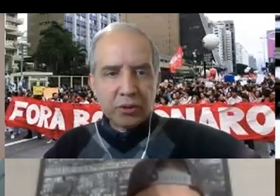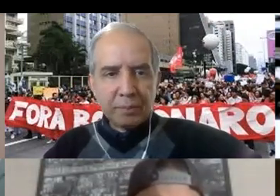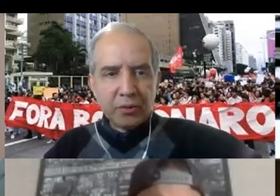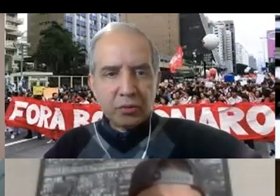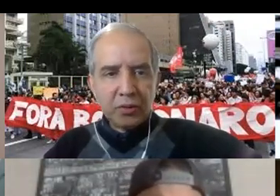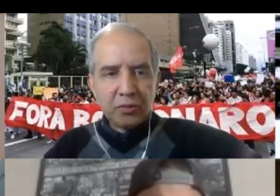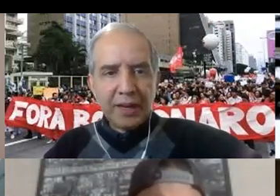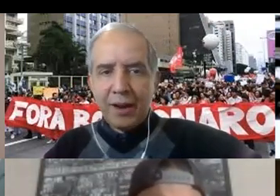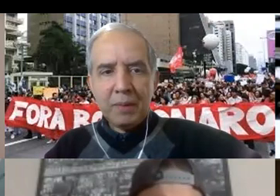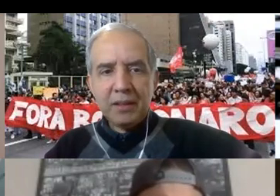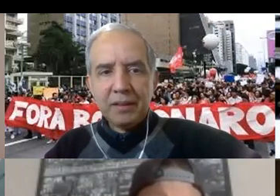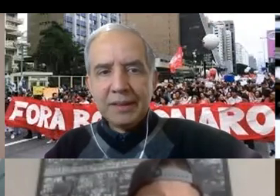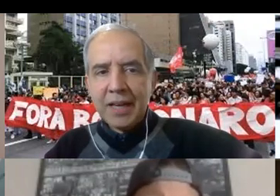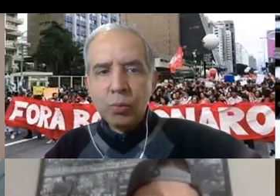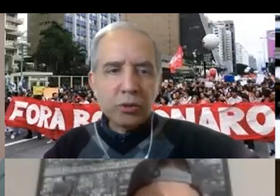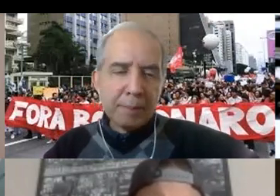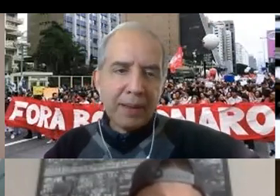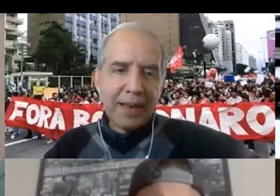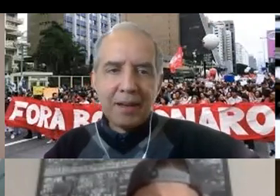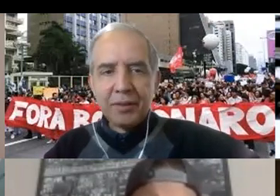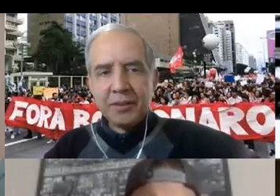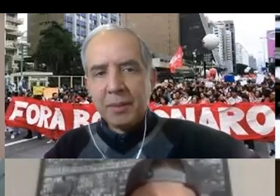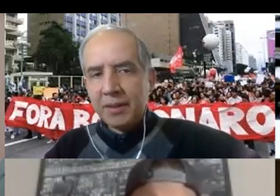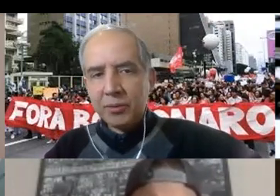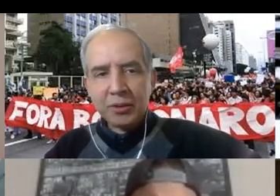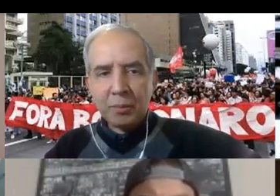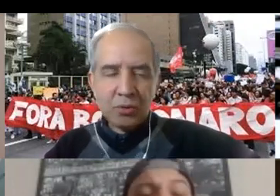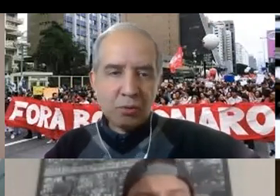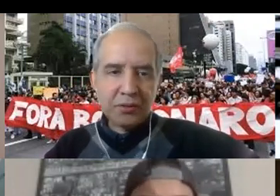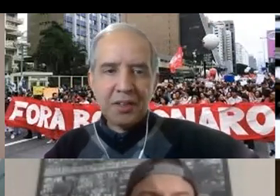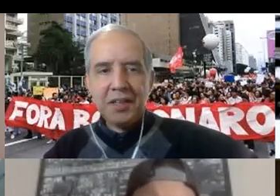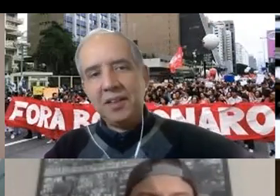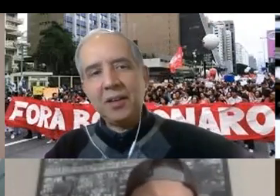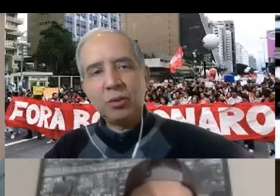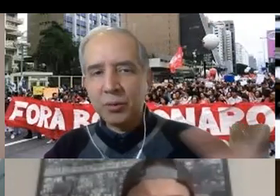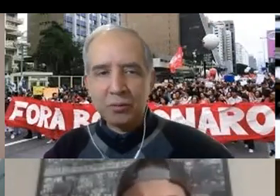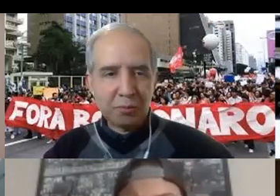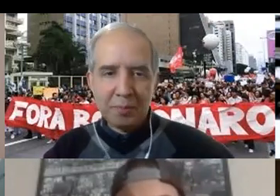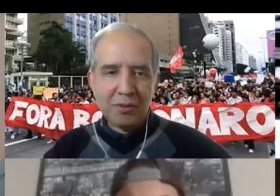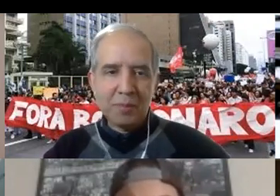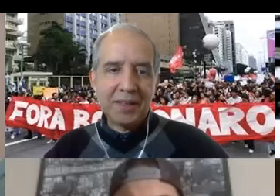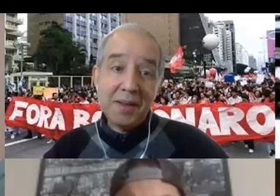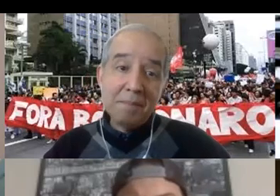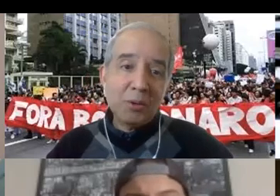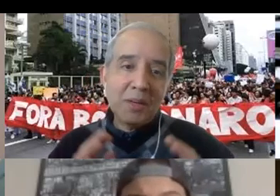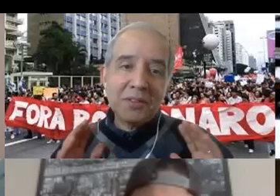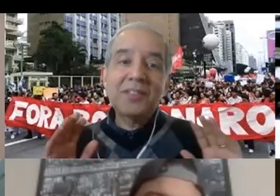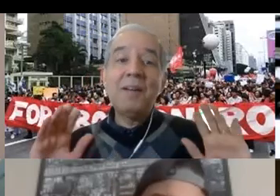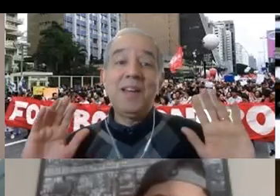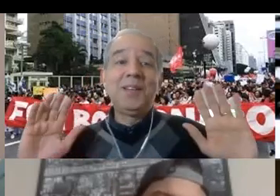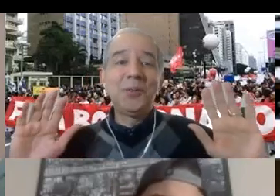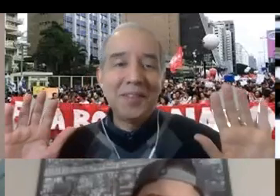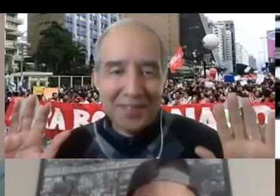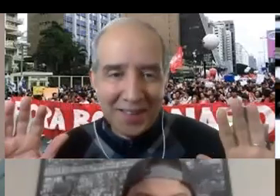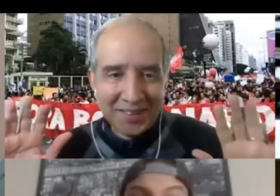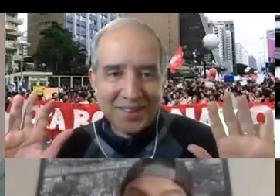dessas contraposições, realmente tem a última palavra de maneira totalmente convincente e resolveu todos os problemas da humanidade. Pelo menos essa é a